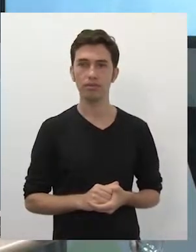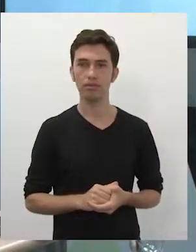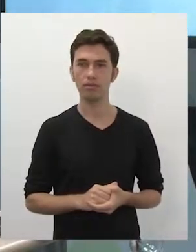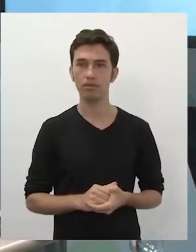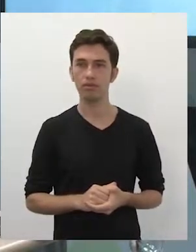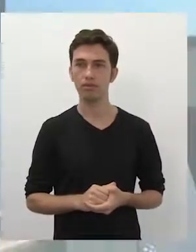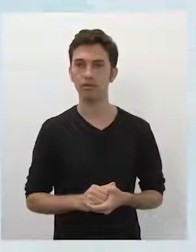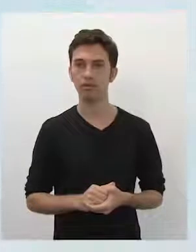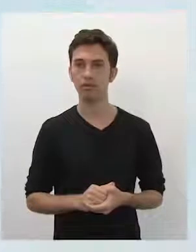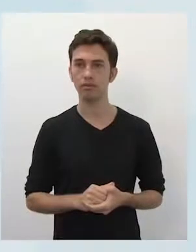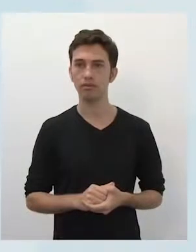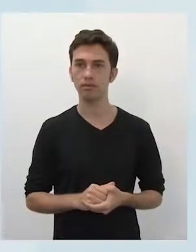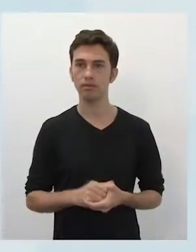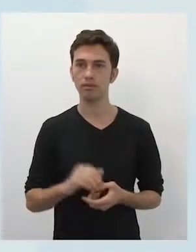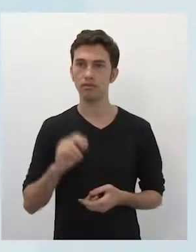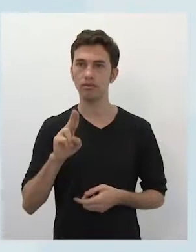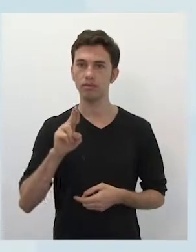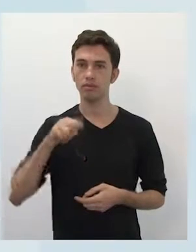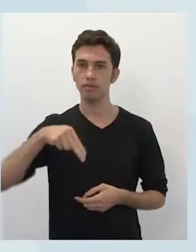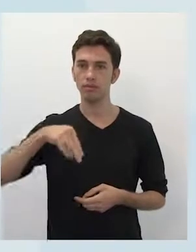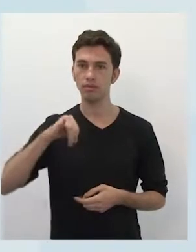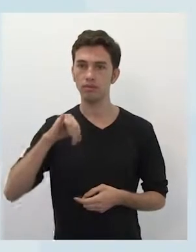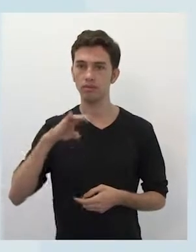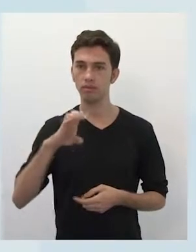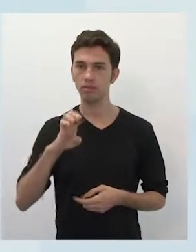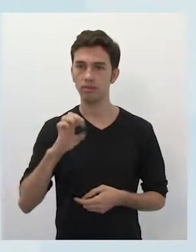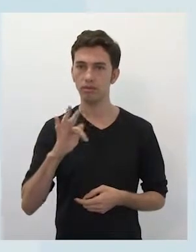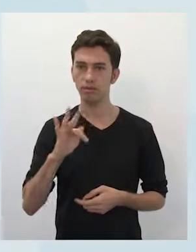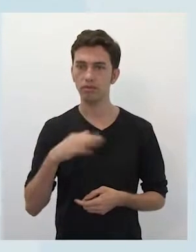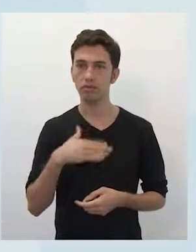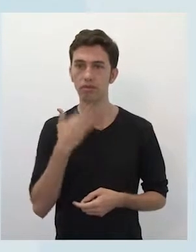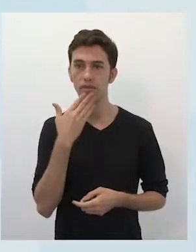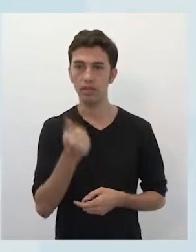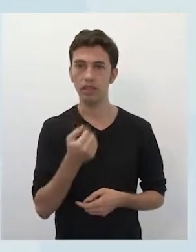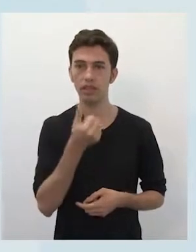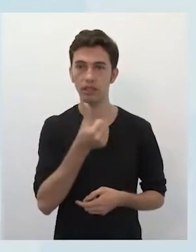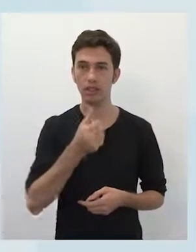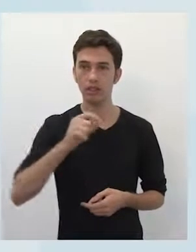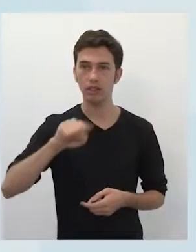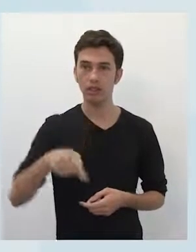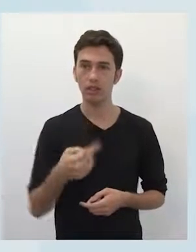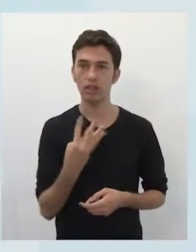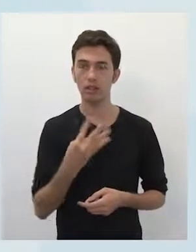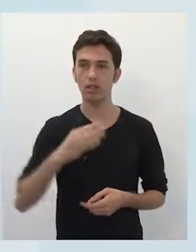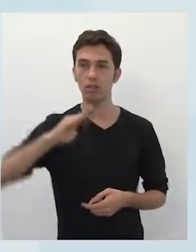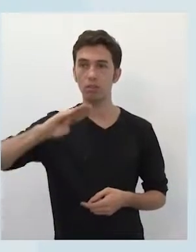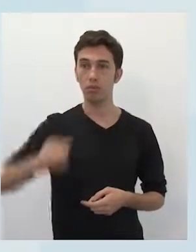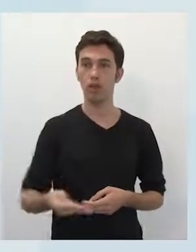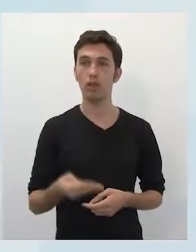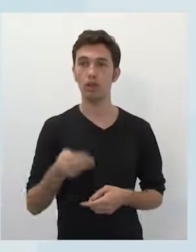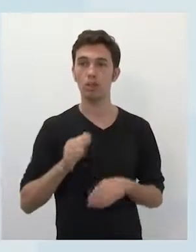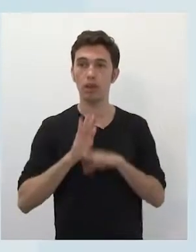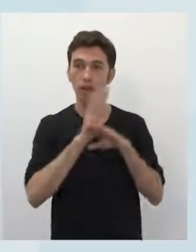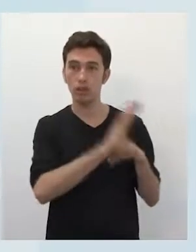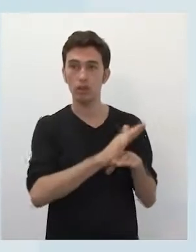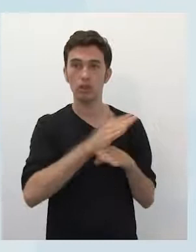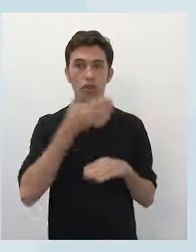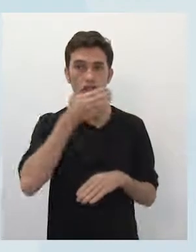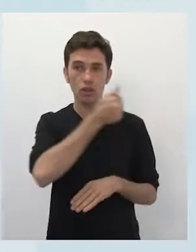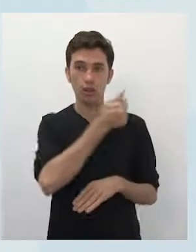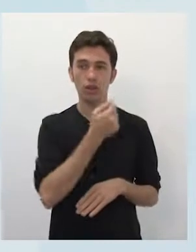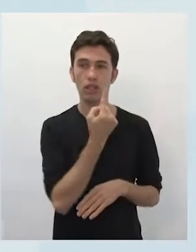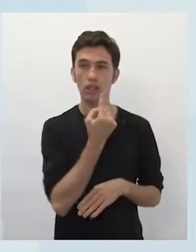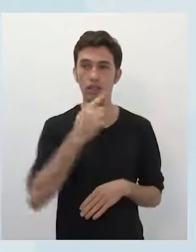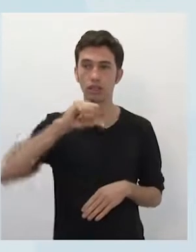pede 6,4 bilhões para socorrer 190 milhões de crianças em 2021. Então,